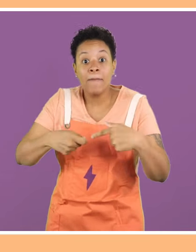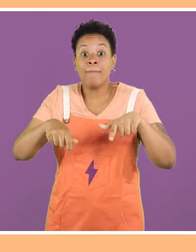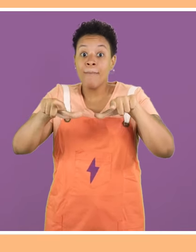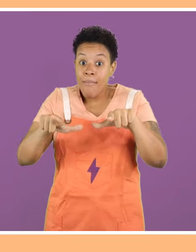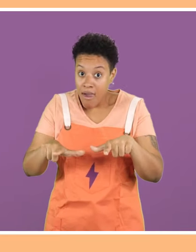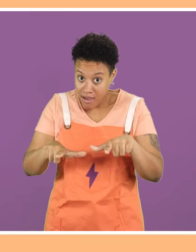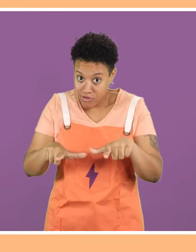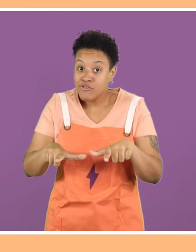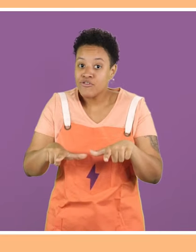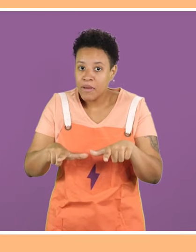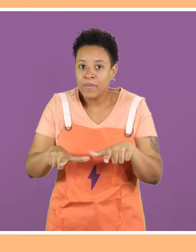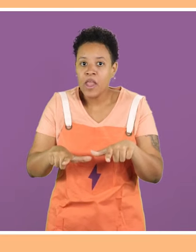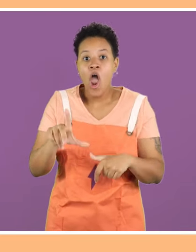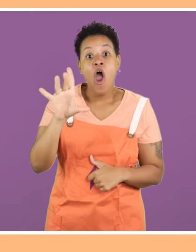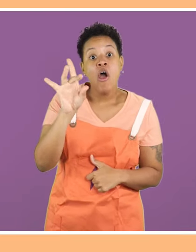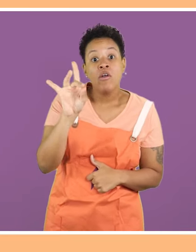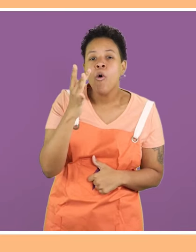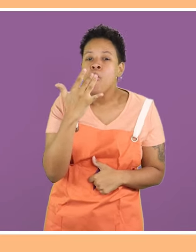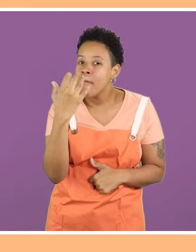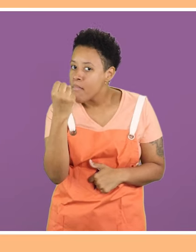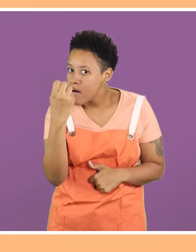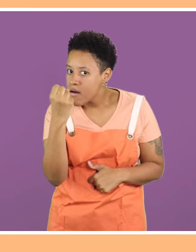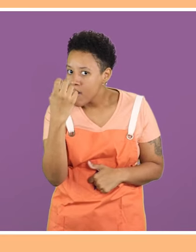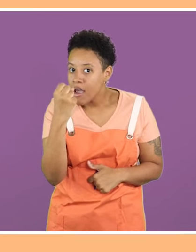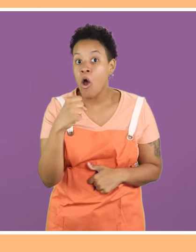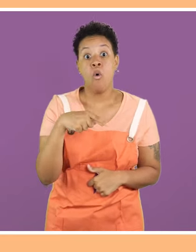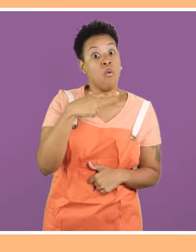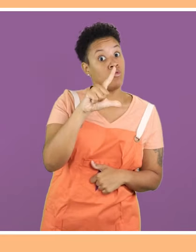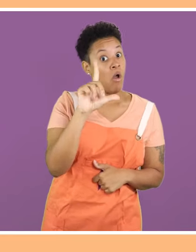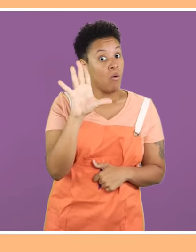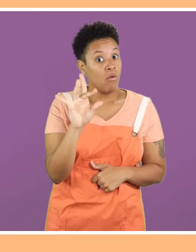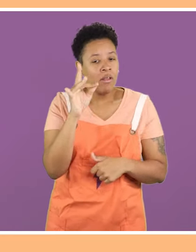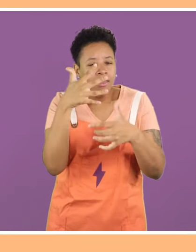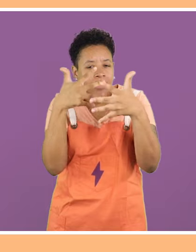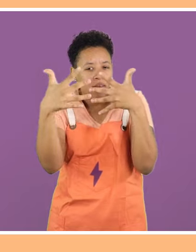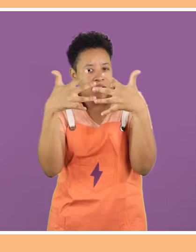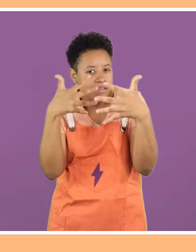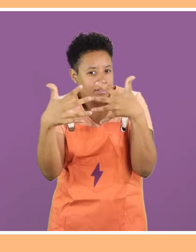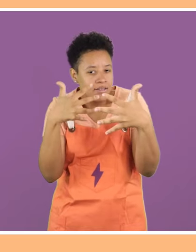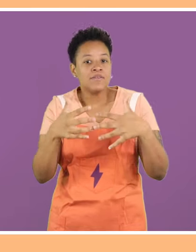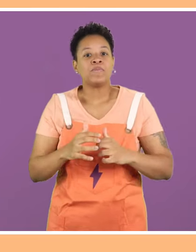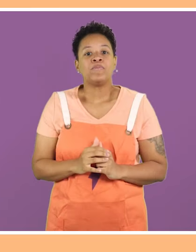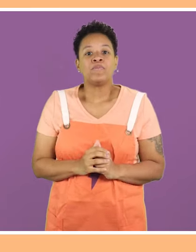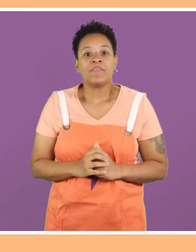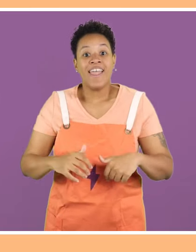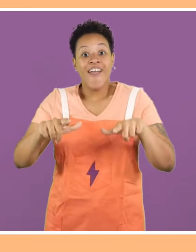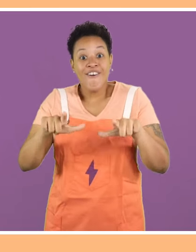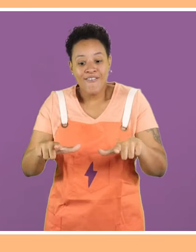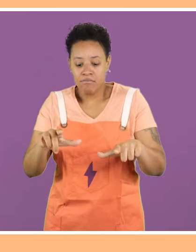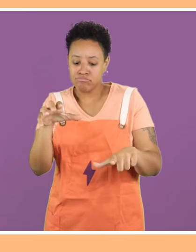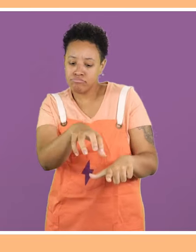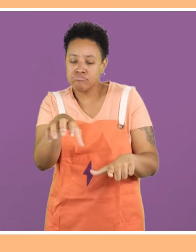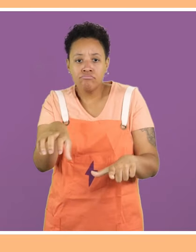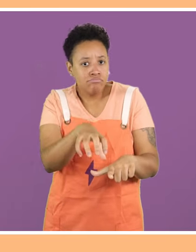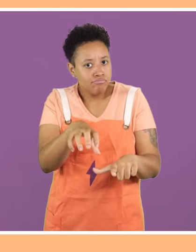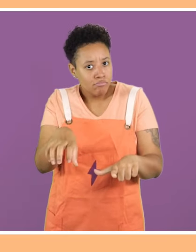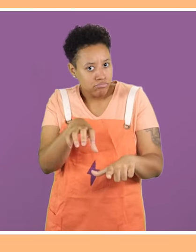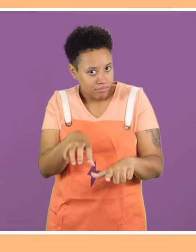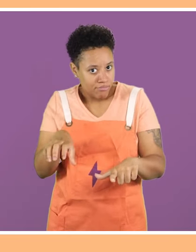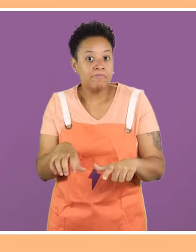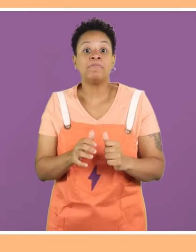cola branca, cola de silicone, uma base de apoio, tesoura,